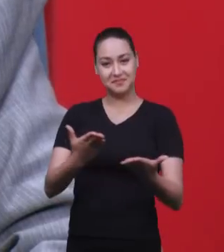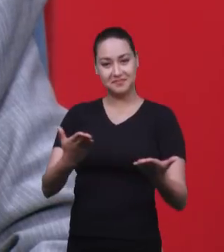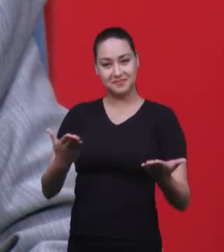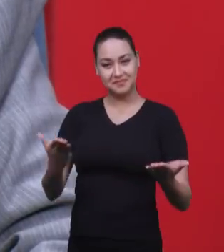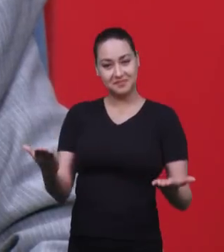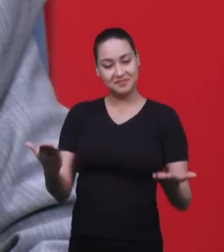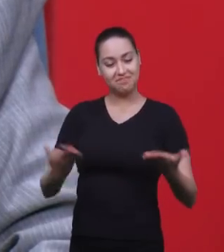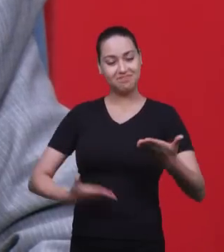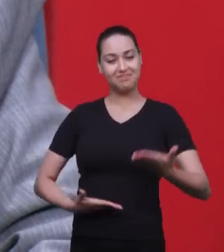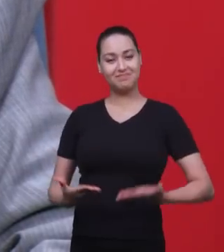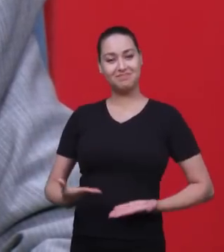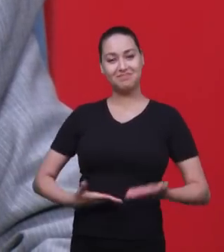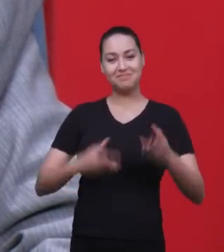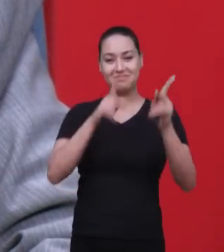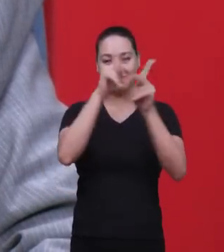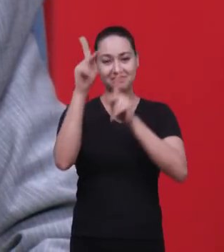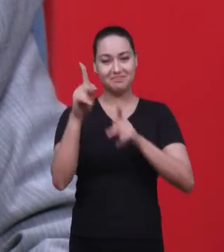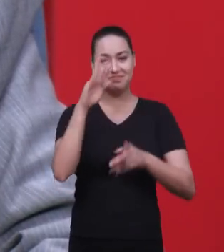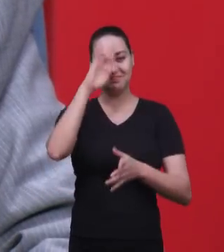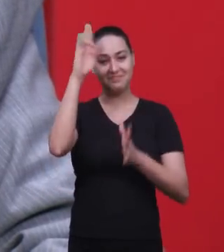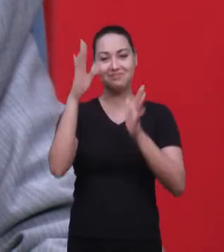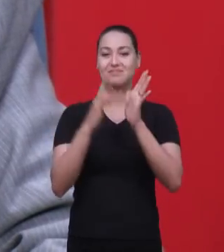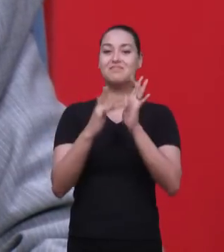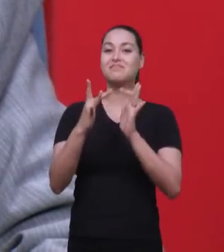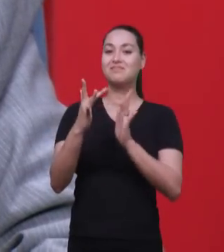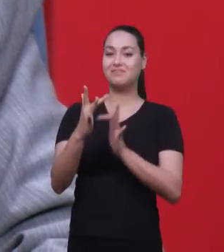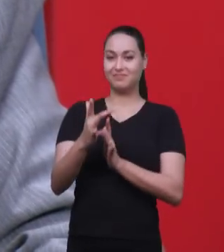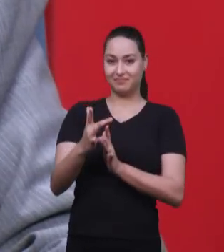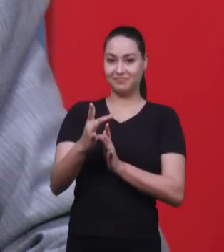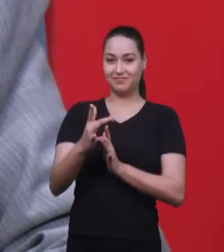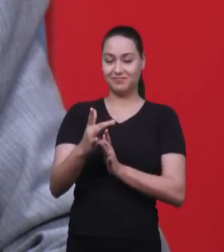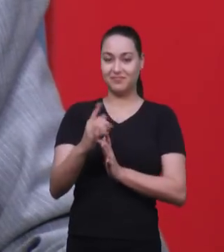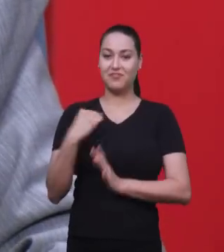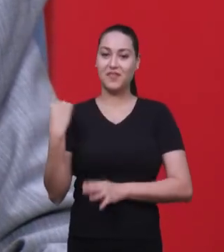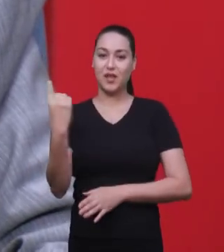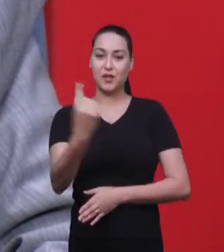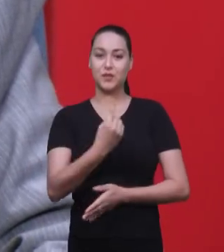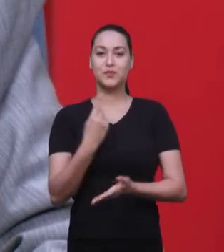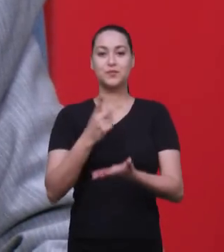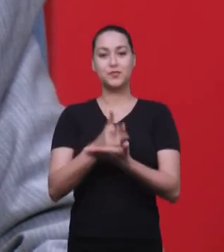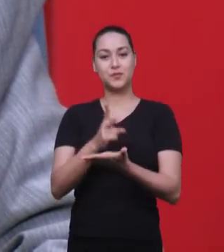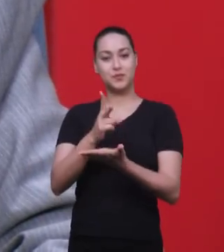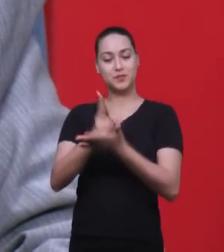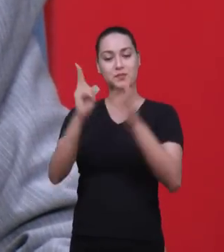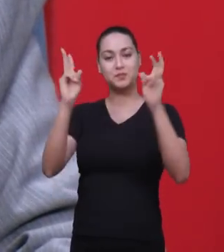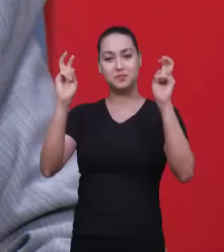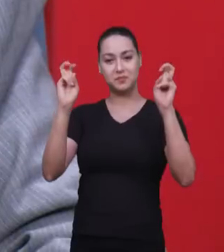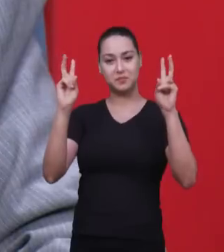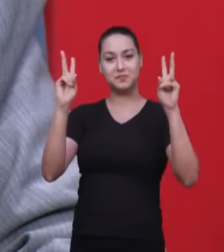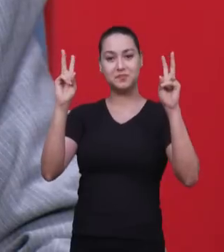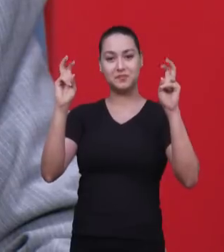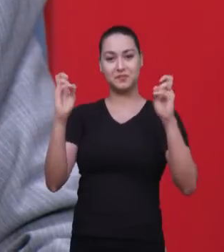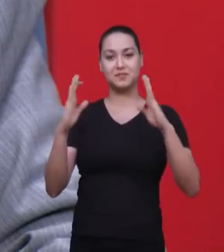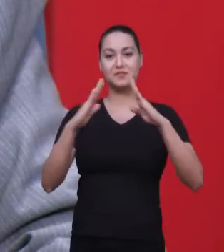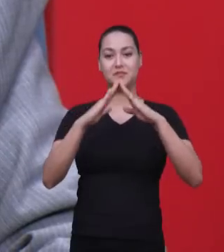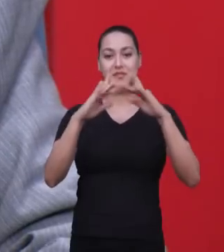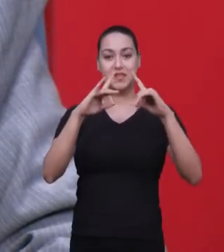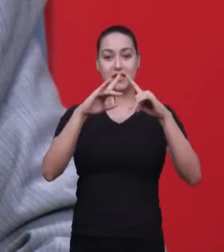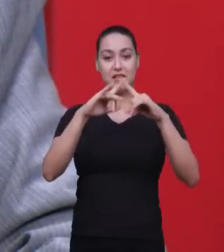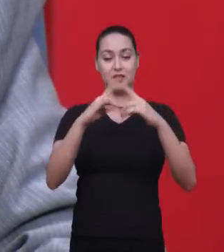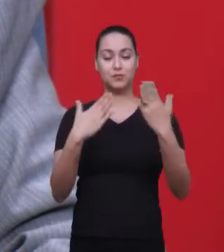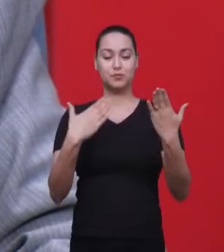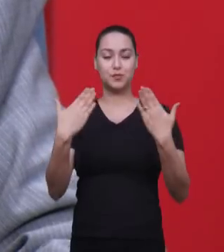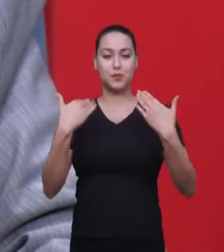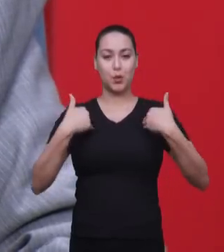Eu quero saudar a todos os nossos irmãos com a paz do Senhor. Nós vamos continuar com o nosso assunto, Igreja